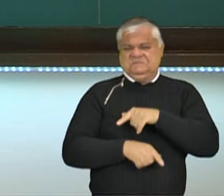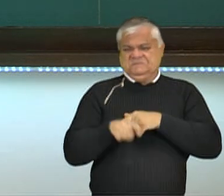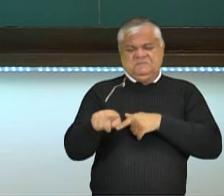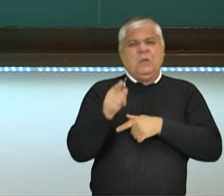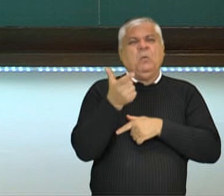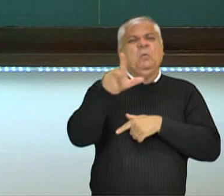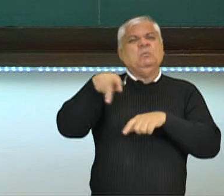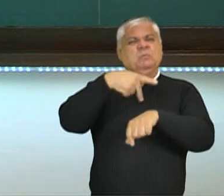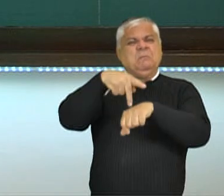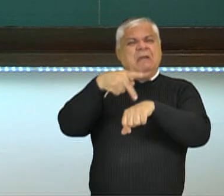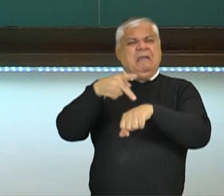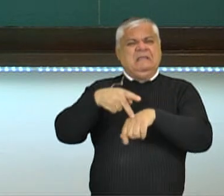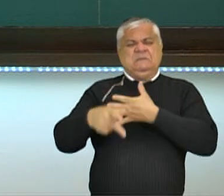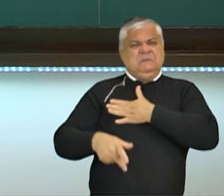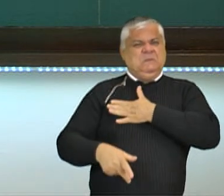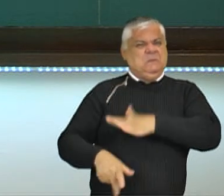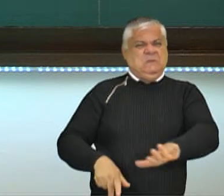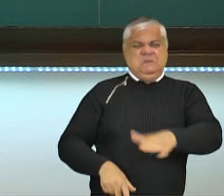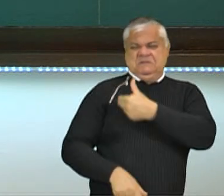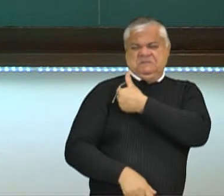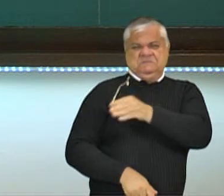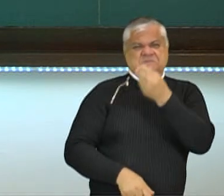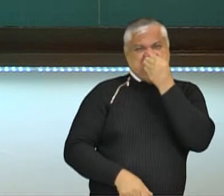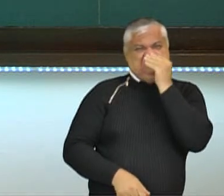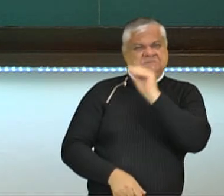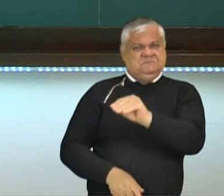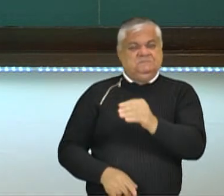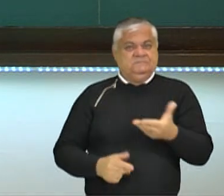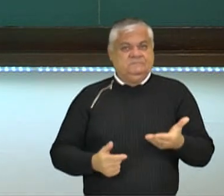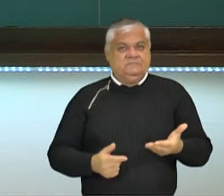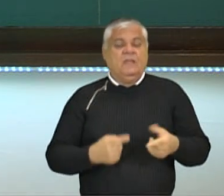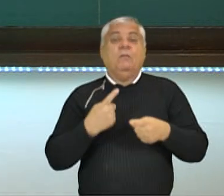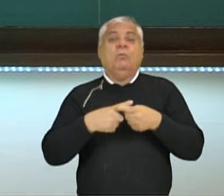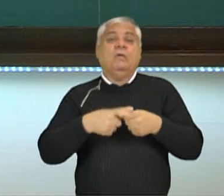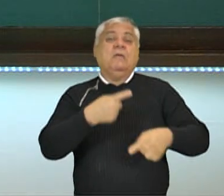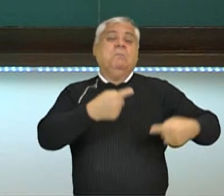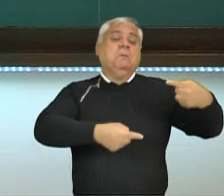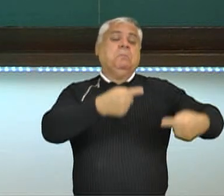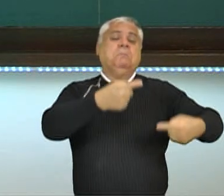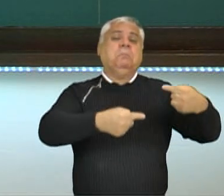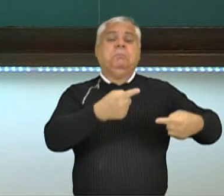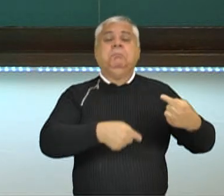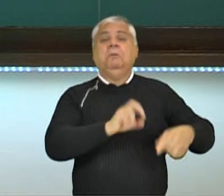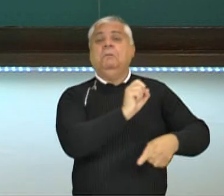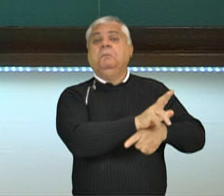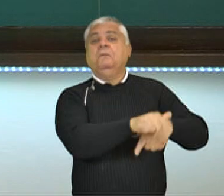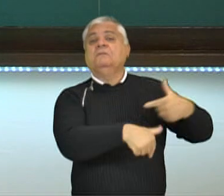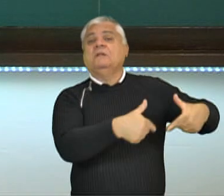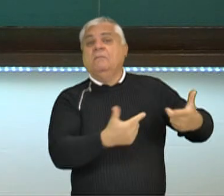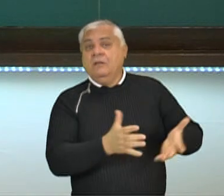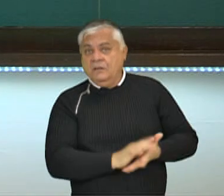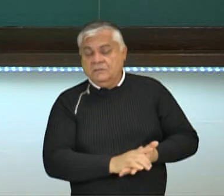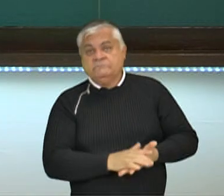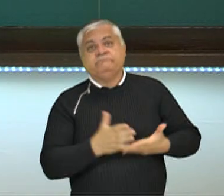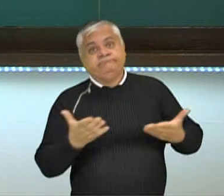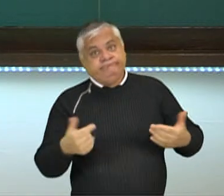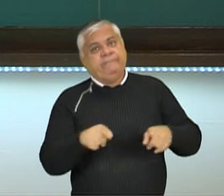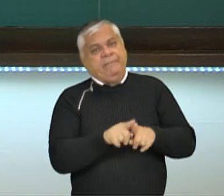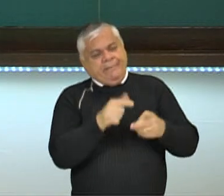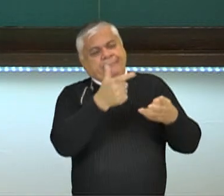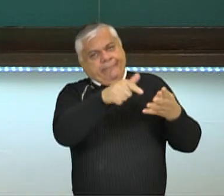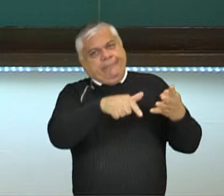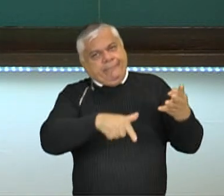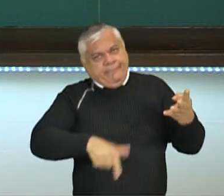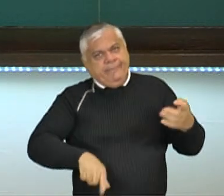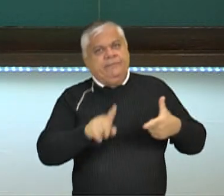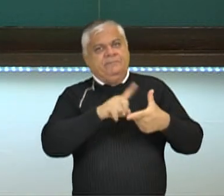preconceito contra imigrantes, justamente, por exemplo, por competir com elas no mercado de trabalho, ok? Além de outras coisas mais